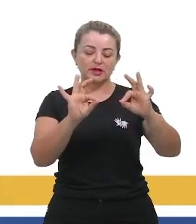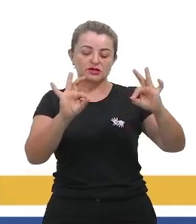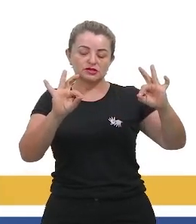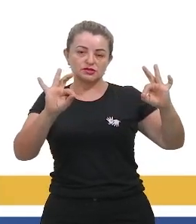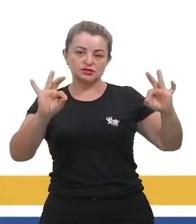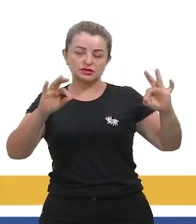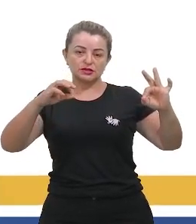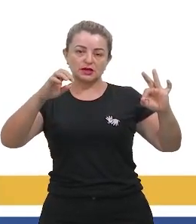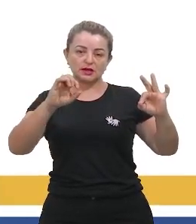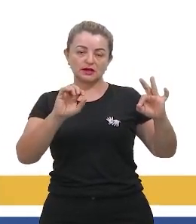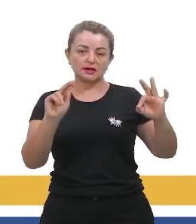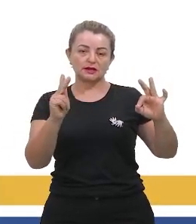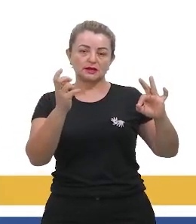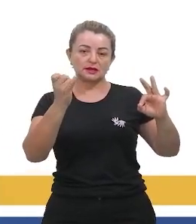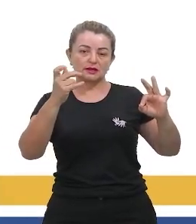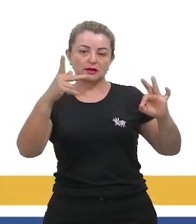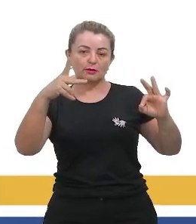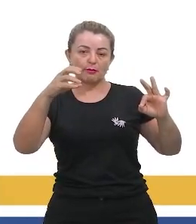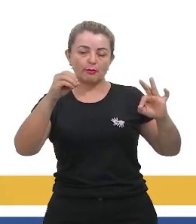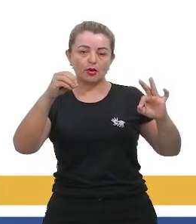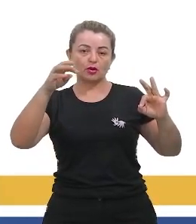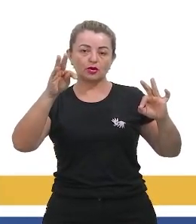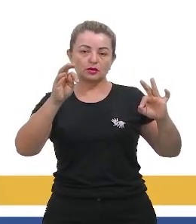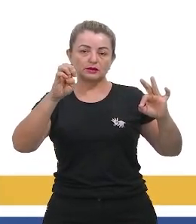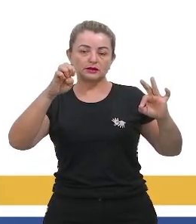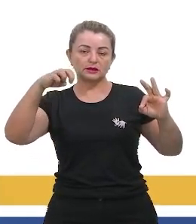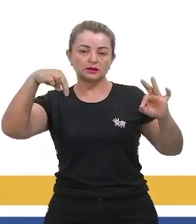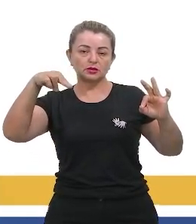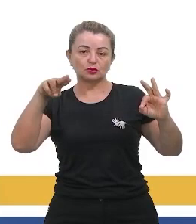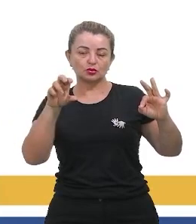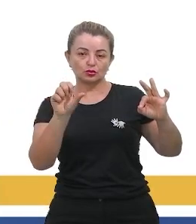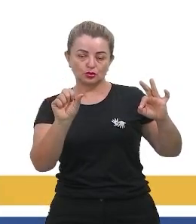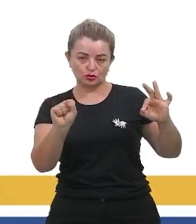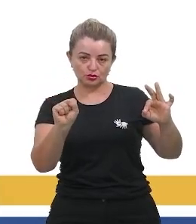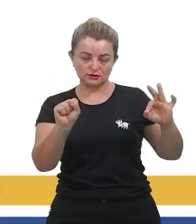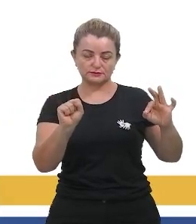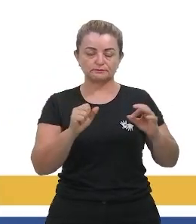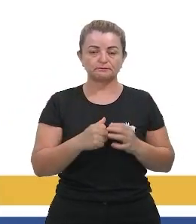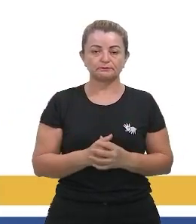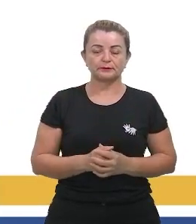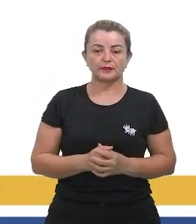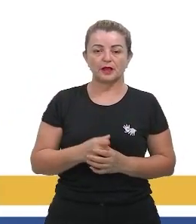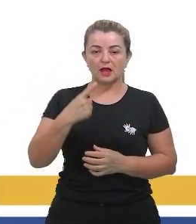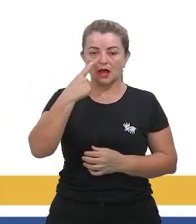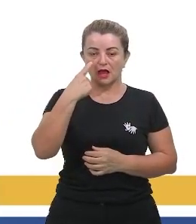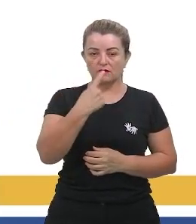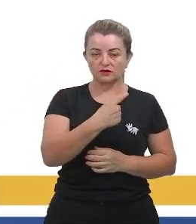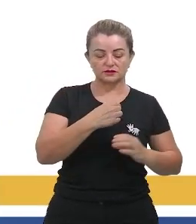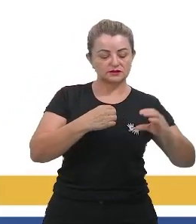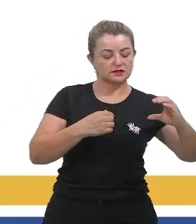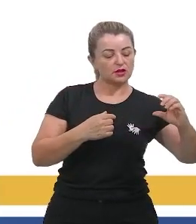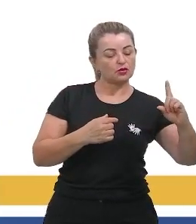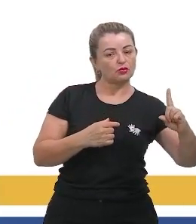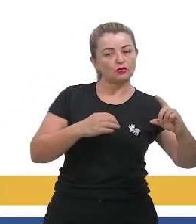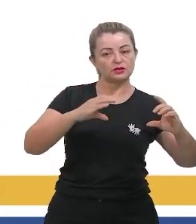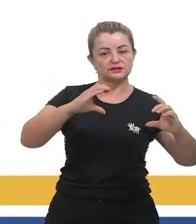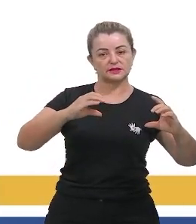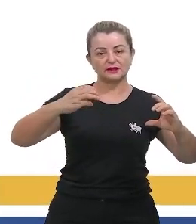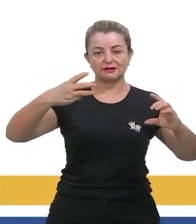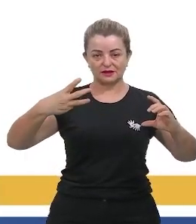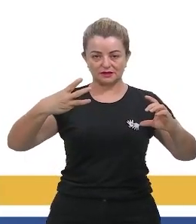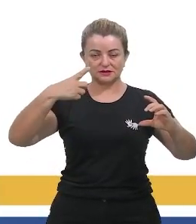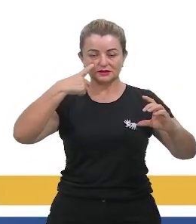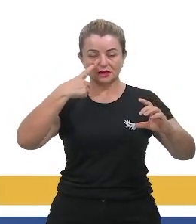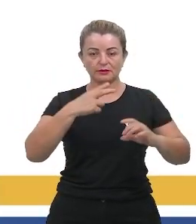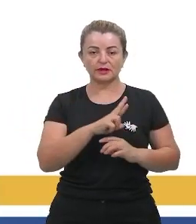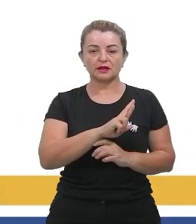são, respectivamente, os diâmetros de C1, C2 e C3, como representados na figura.